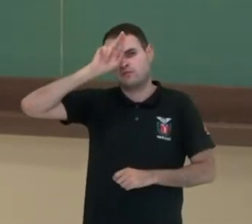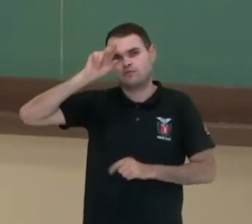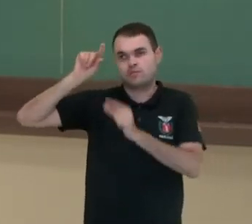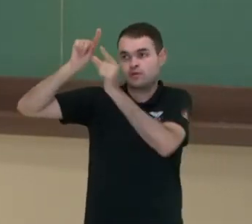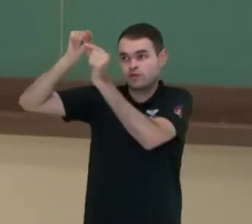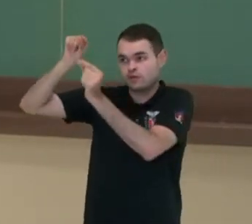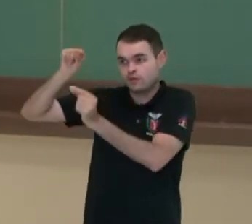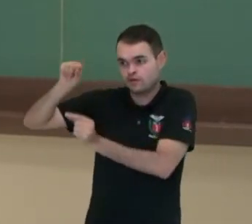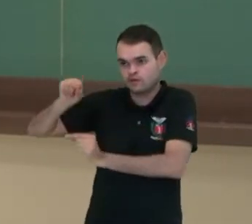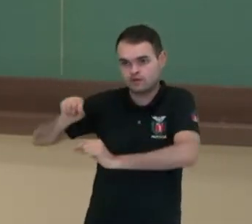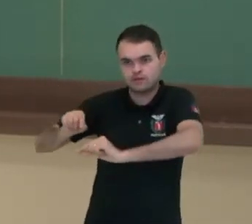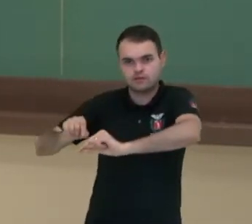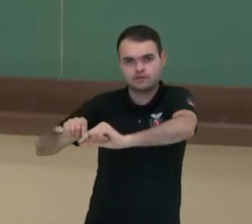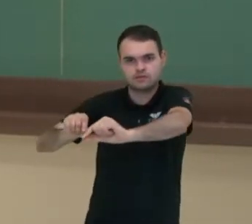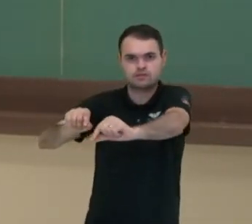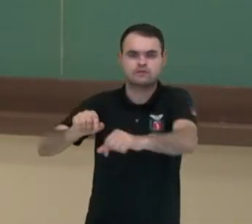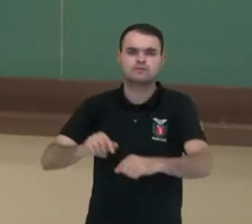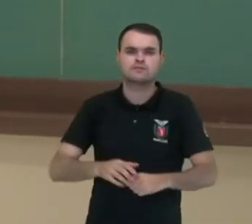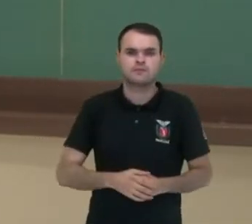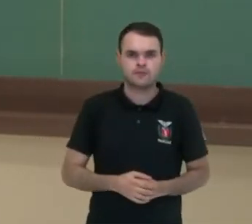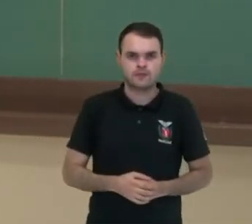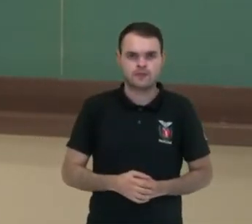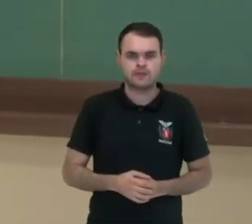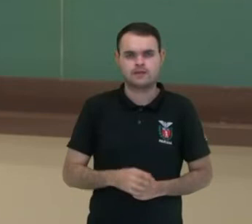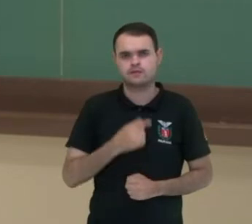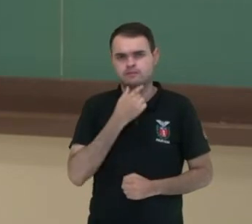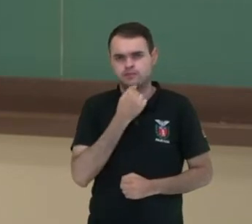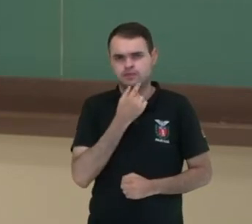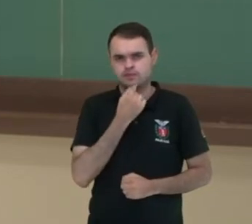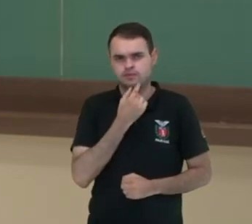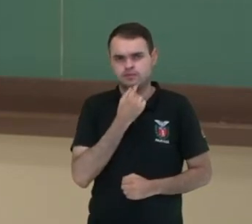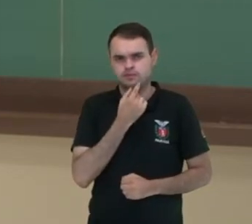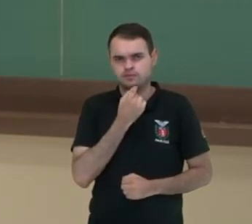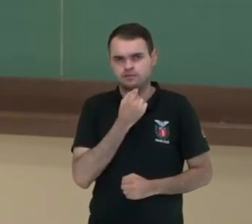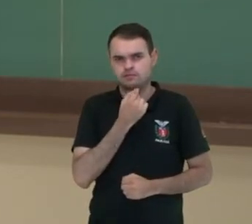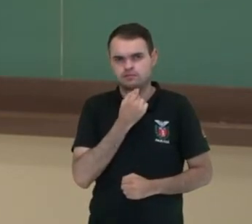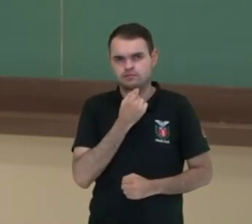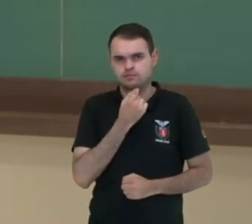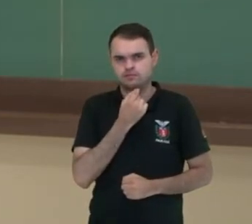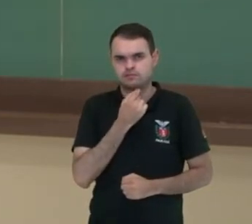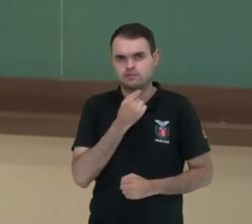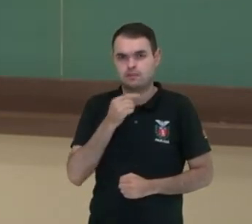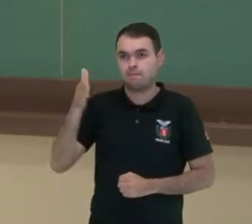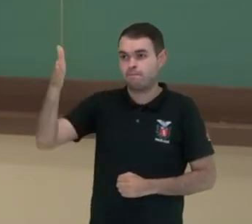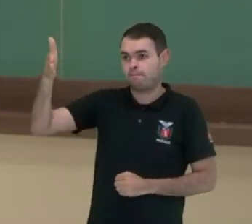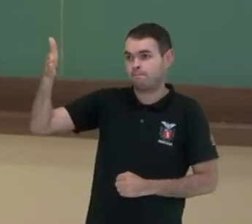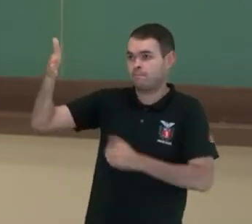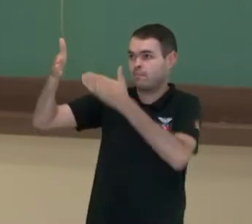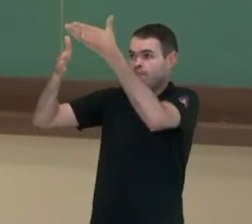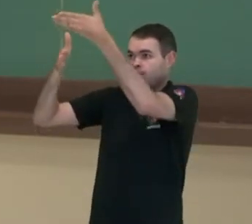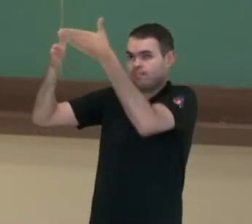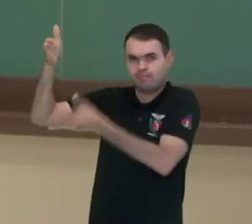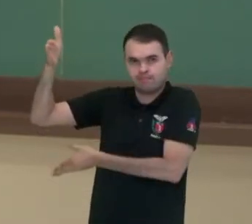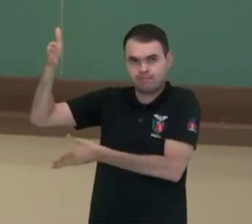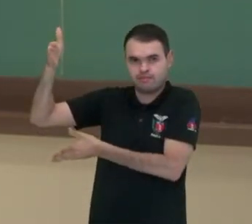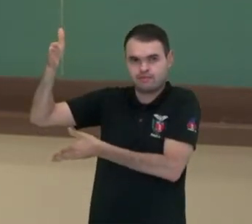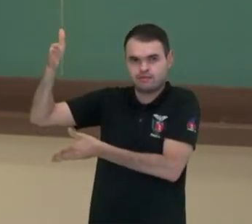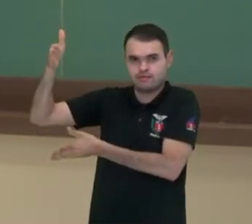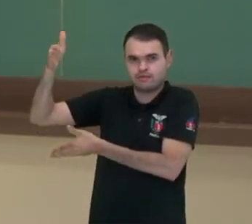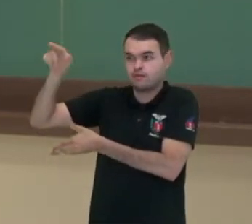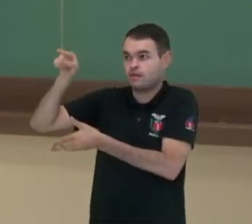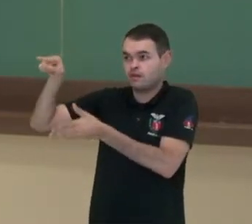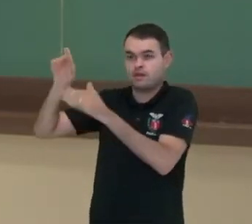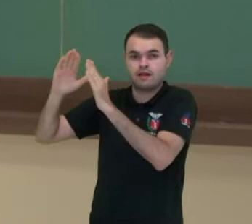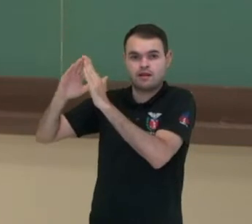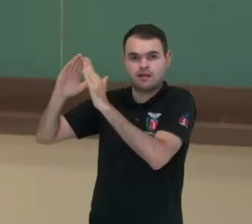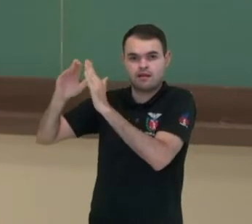diz. E ali, essa história envolvendo o menino, aquela fenda sobre a parede, em que acabou